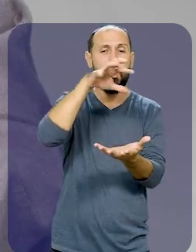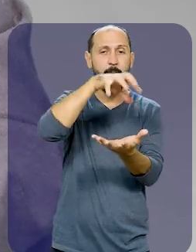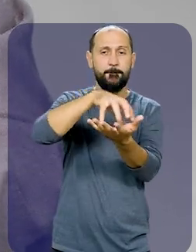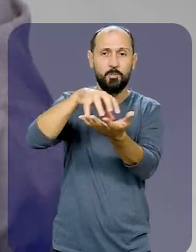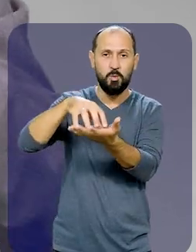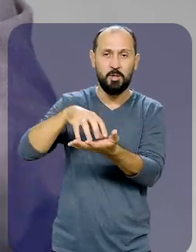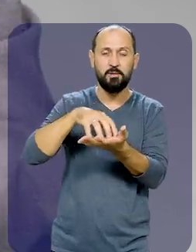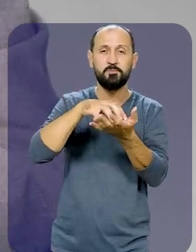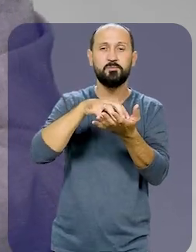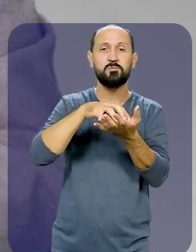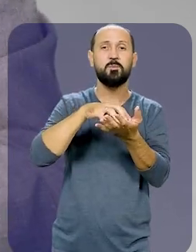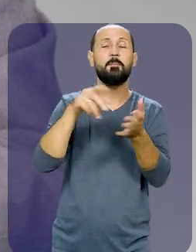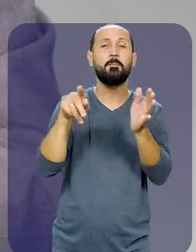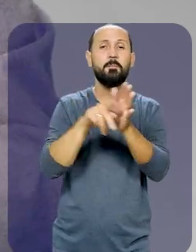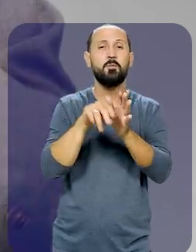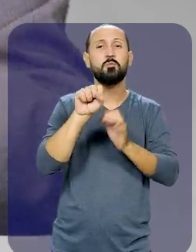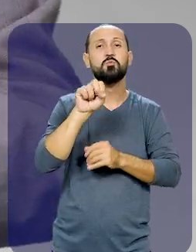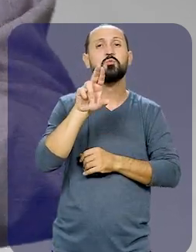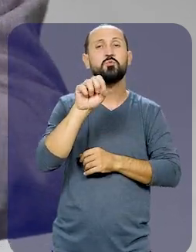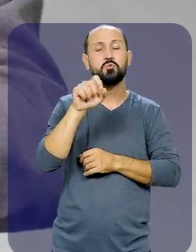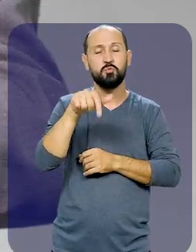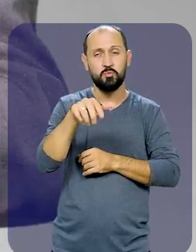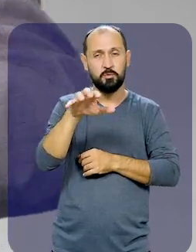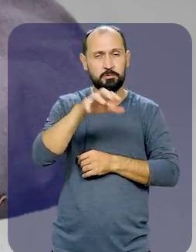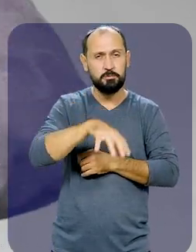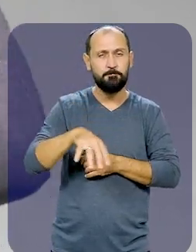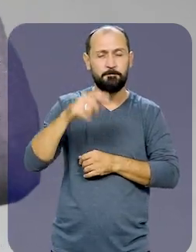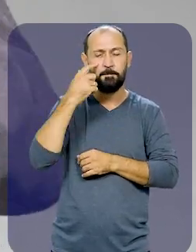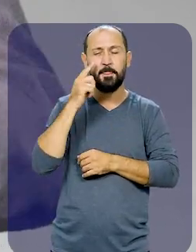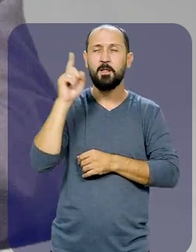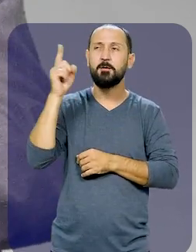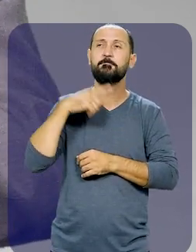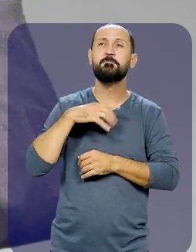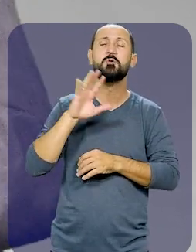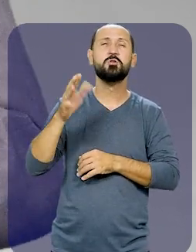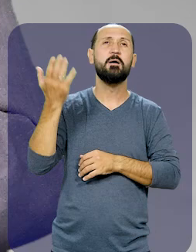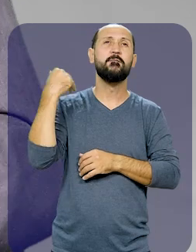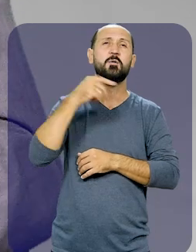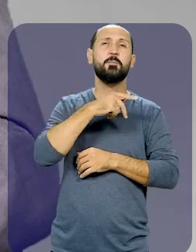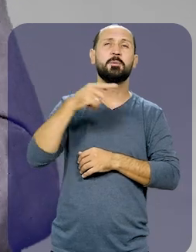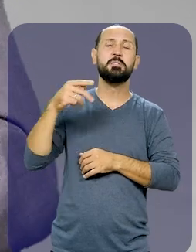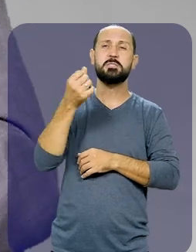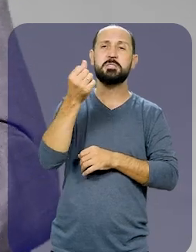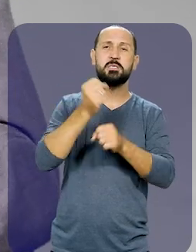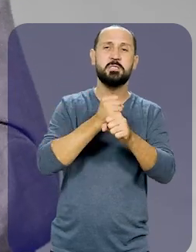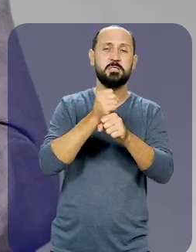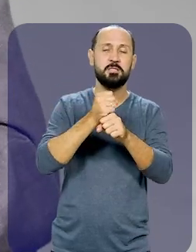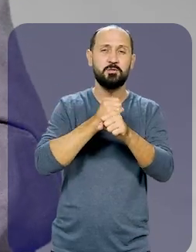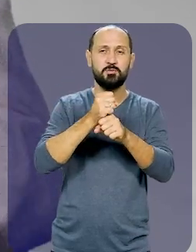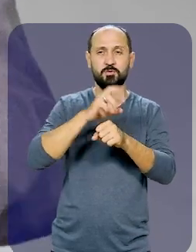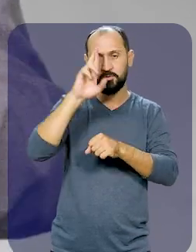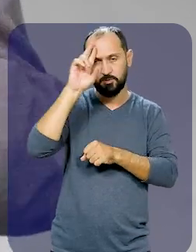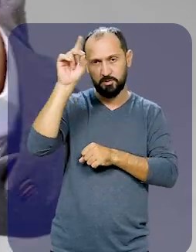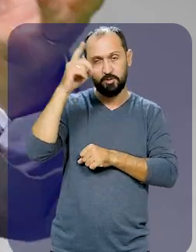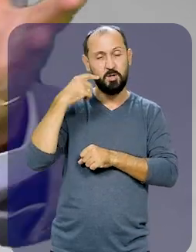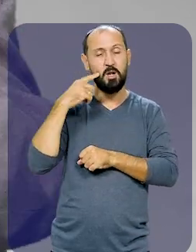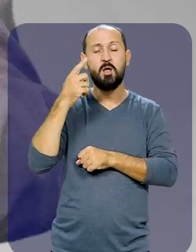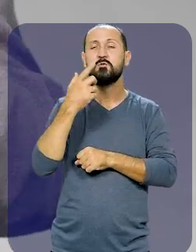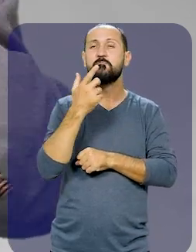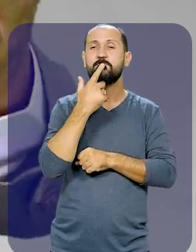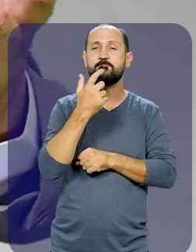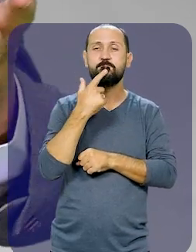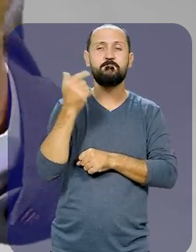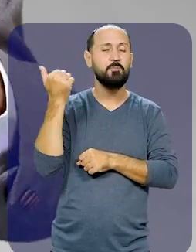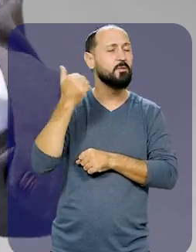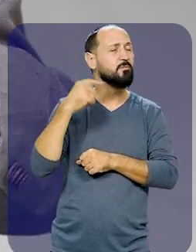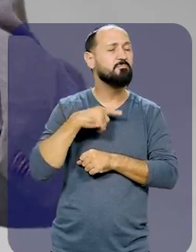ambulatório do SUS, o Hospital Regional que fui presidente, 6 anos, diretor-presidente do regional, tem médicos da